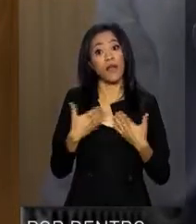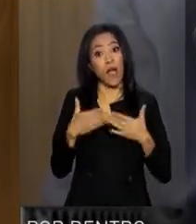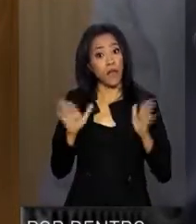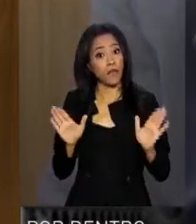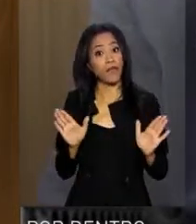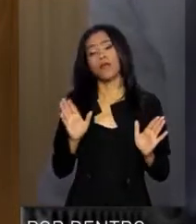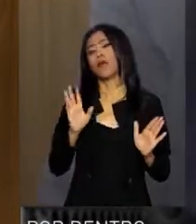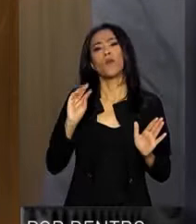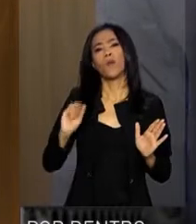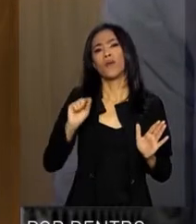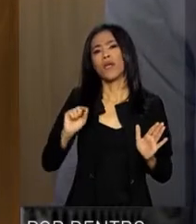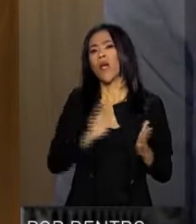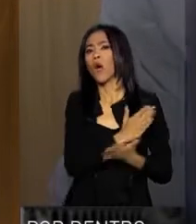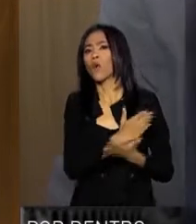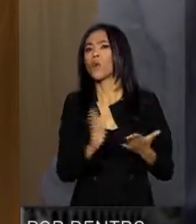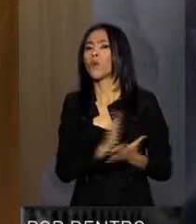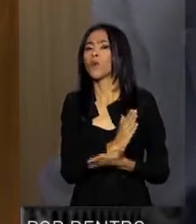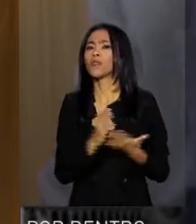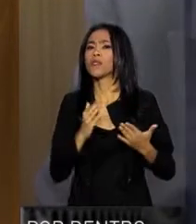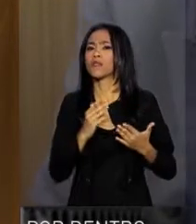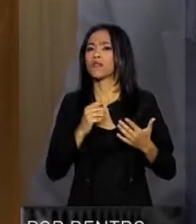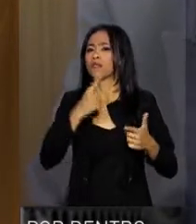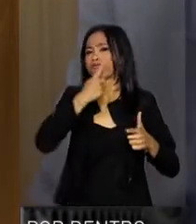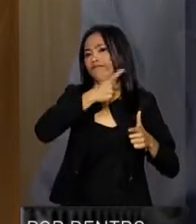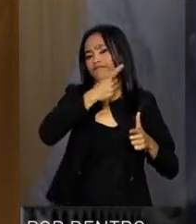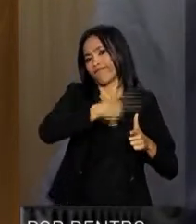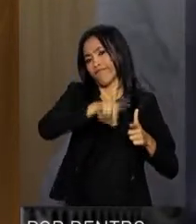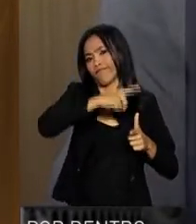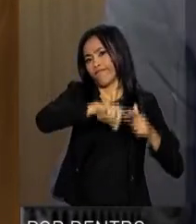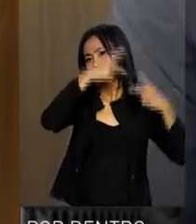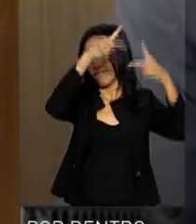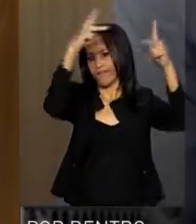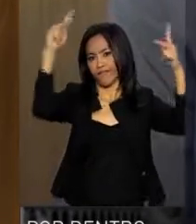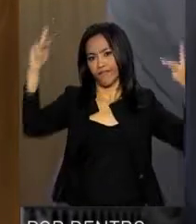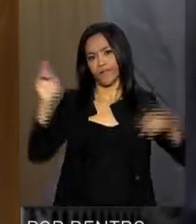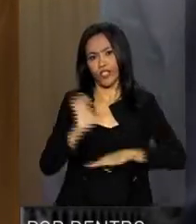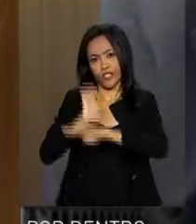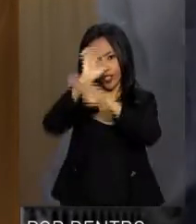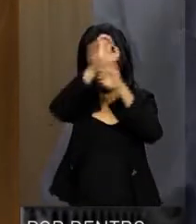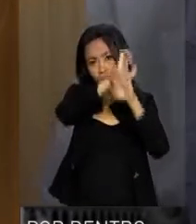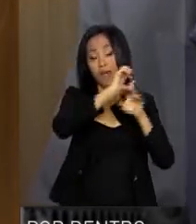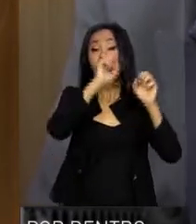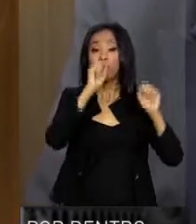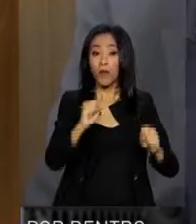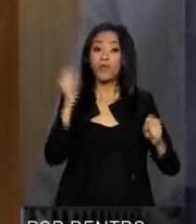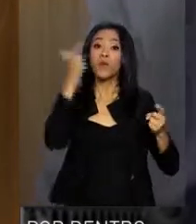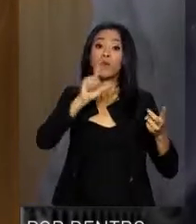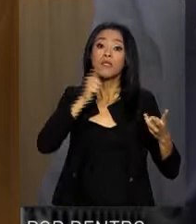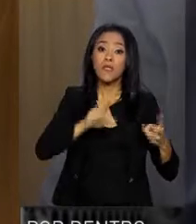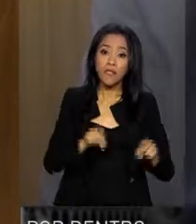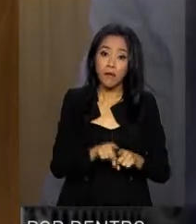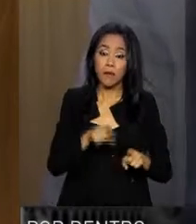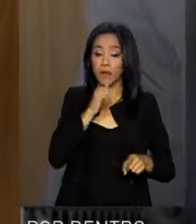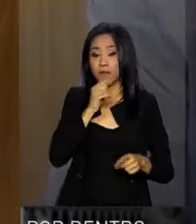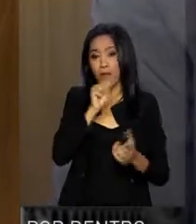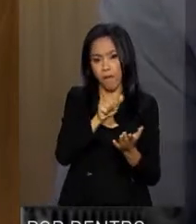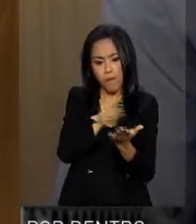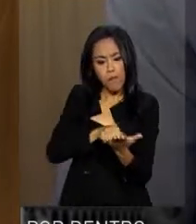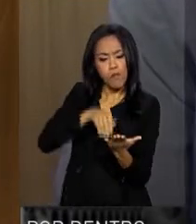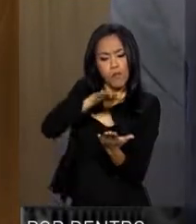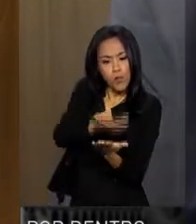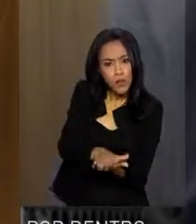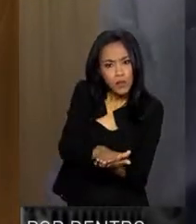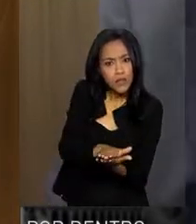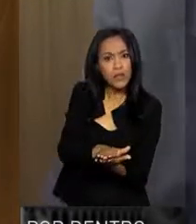alguns estados possam ser contempladas também aliás essas multas essa conversão de multa